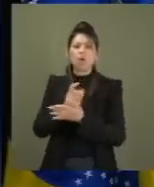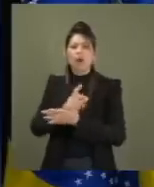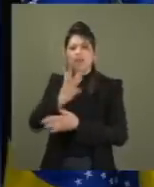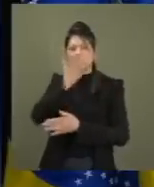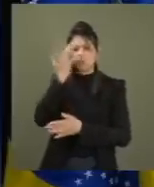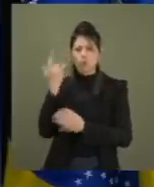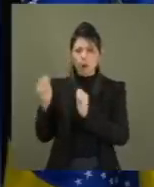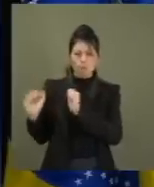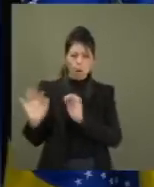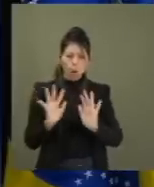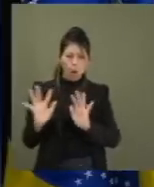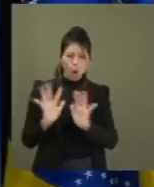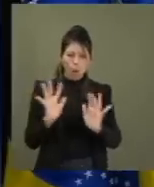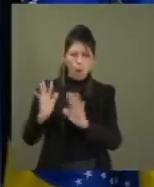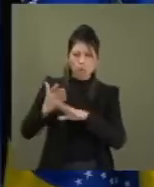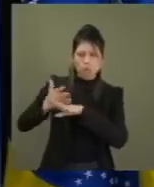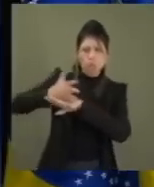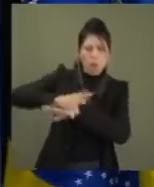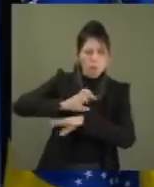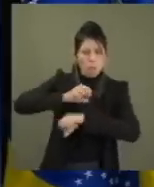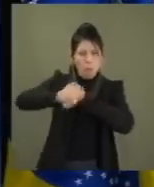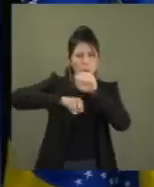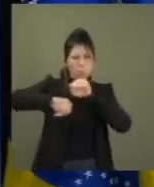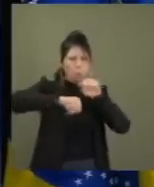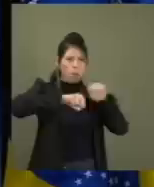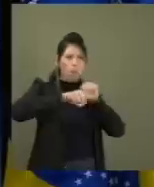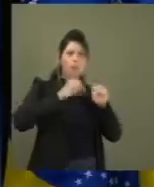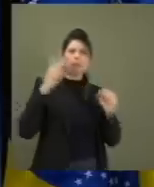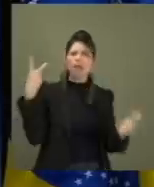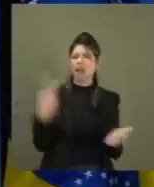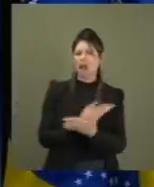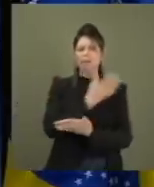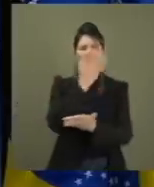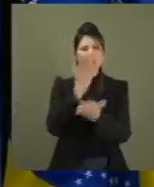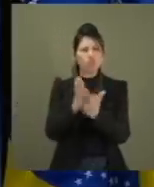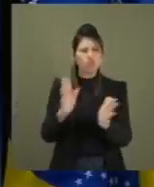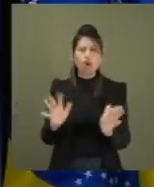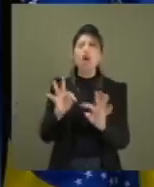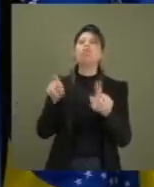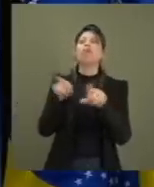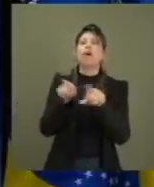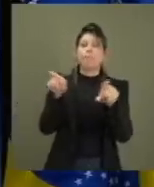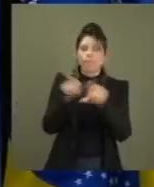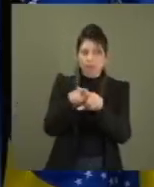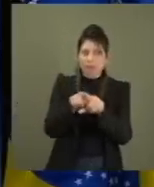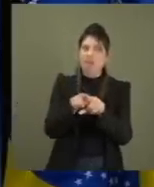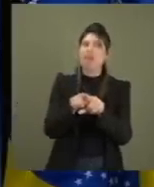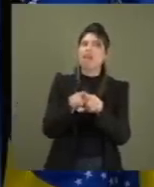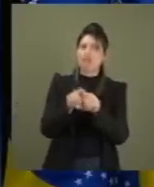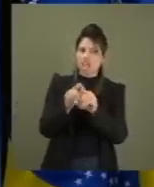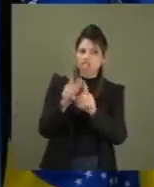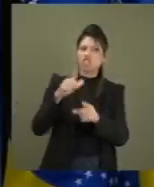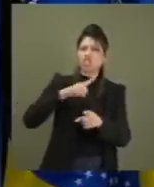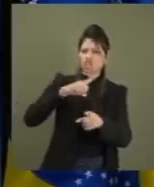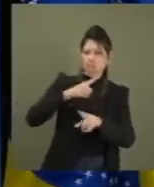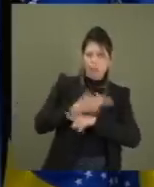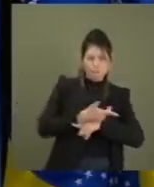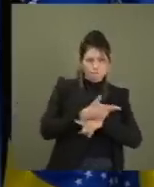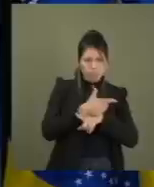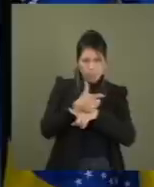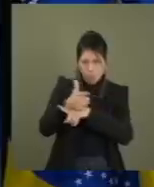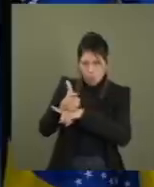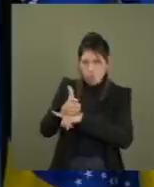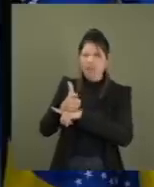do patrimônio público inclusive com arma de fogo essa era a informação que se tinha